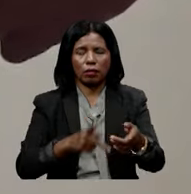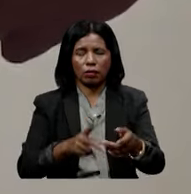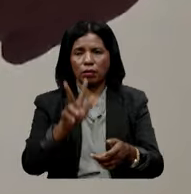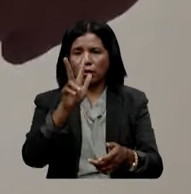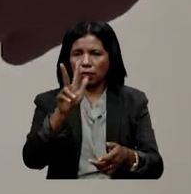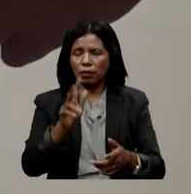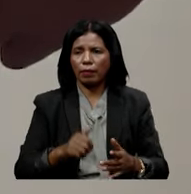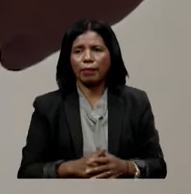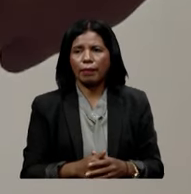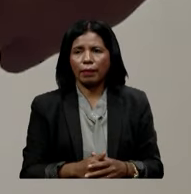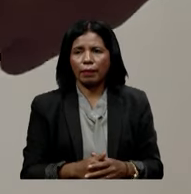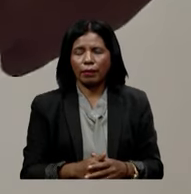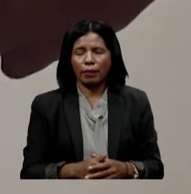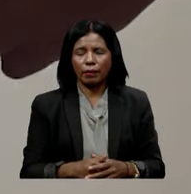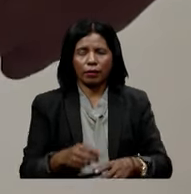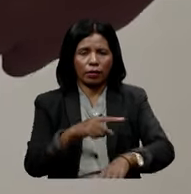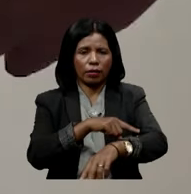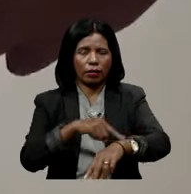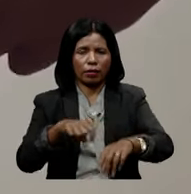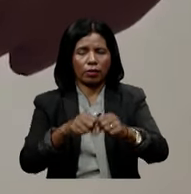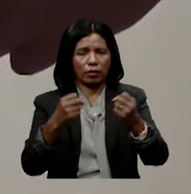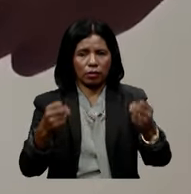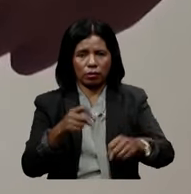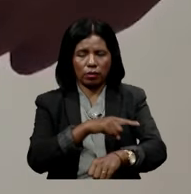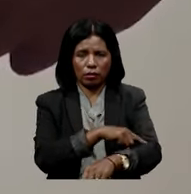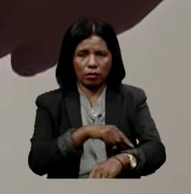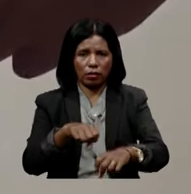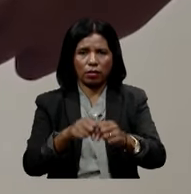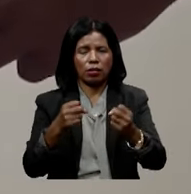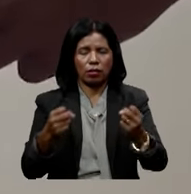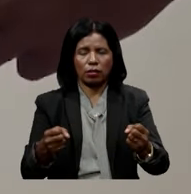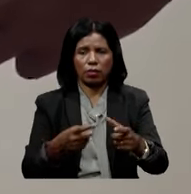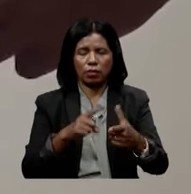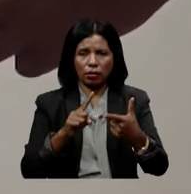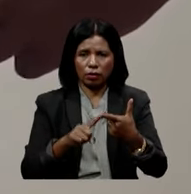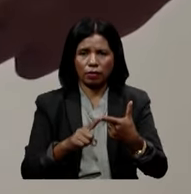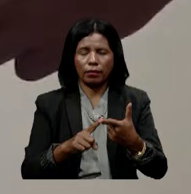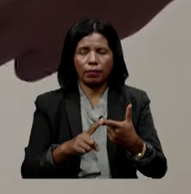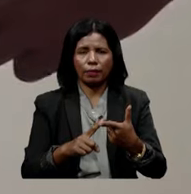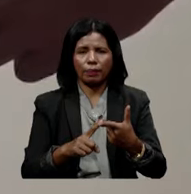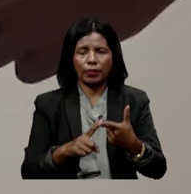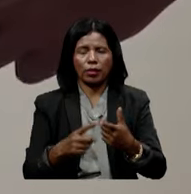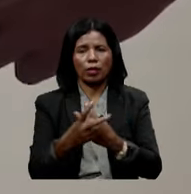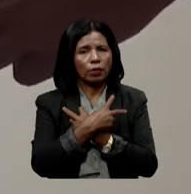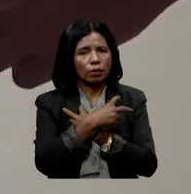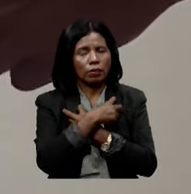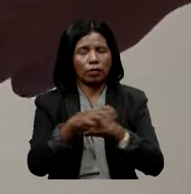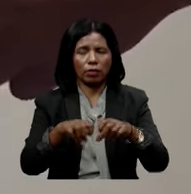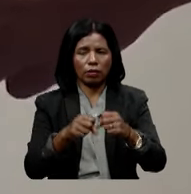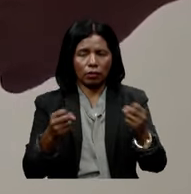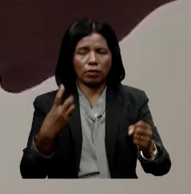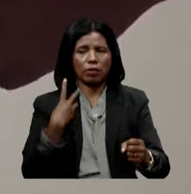o fractura del fémur, entonces rozo primero, inmediatamente para primer gas. Como ahora